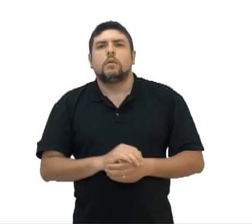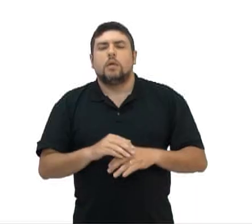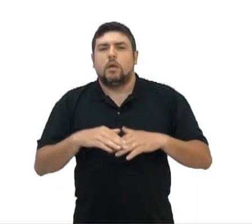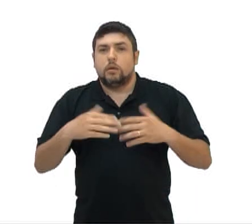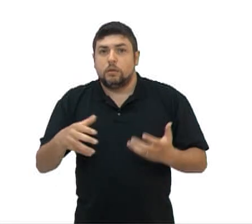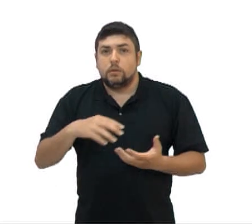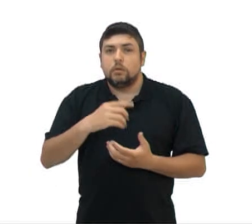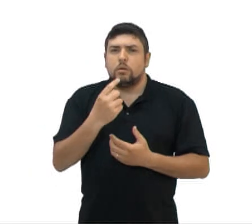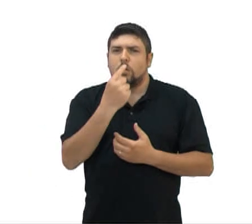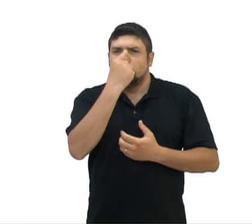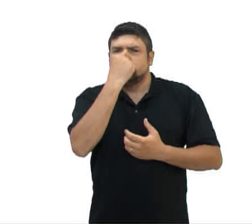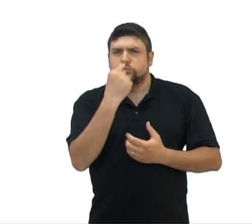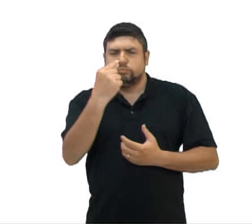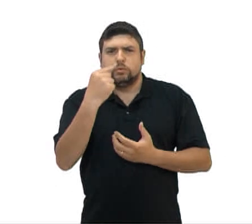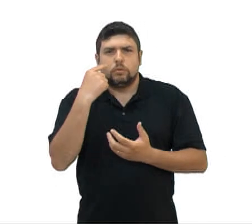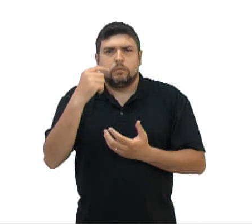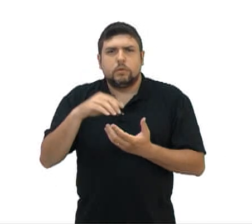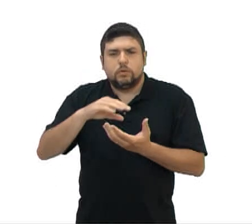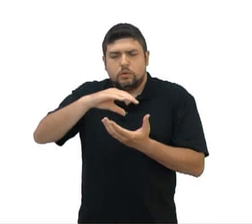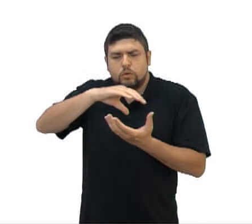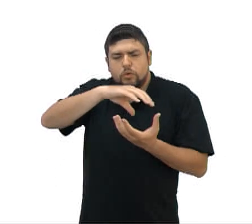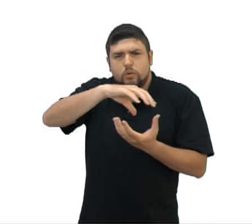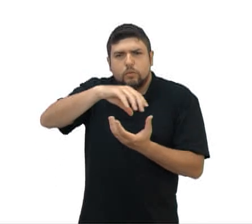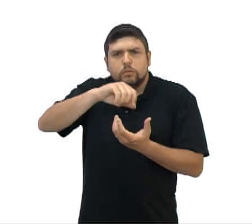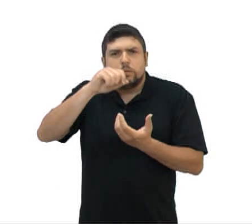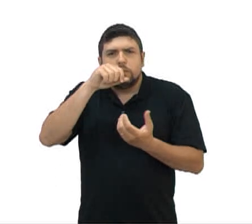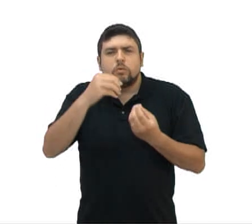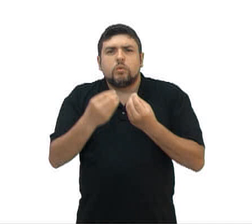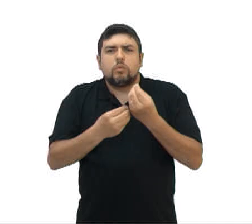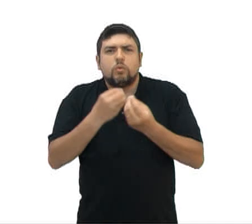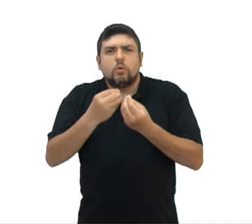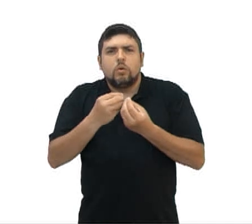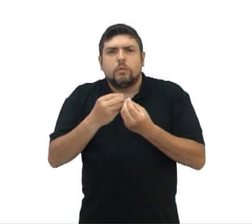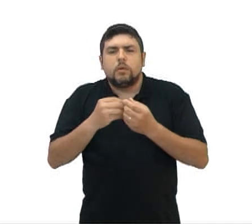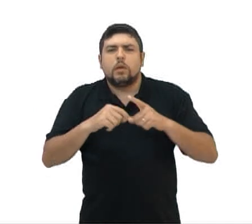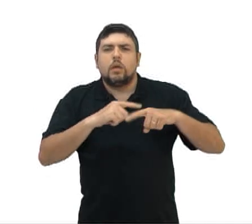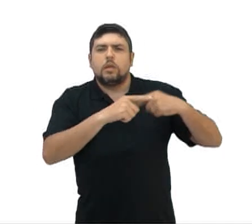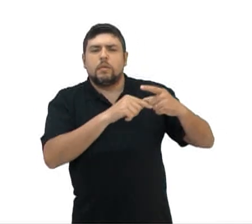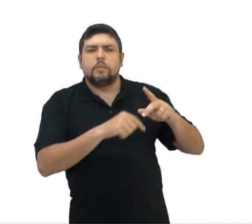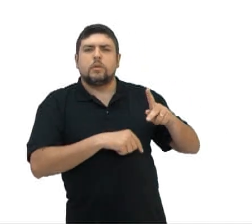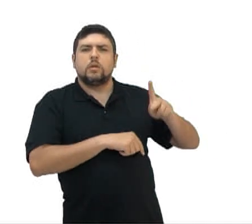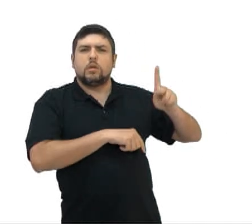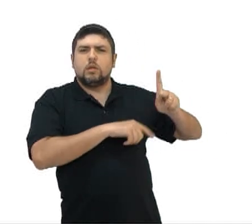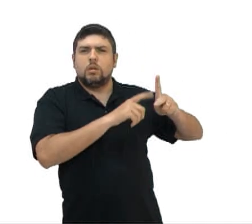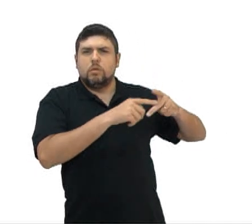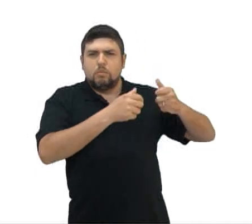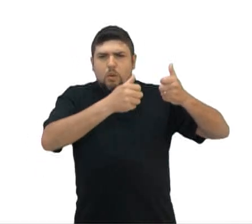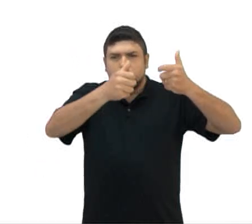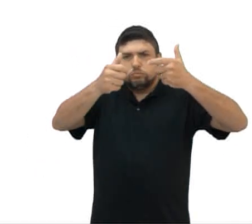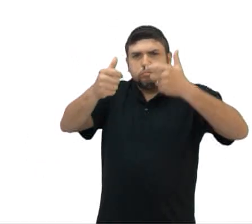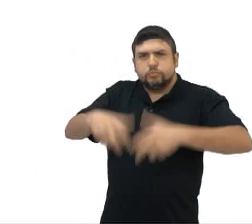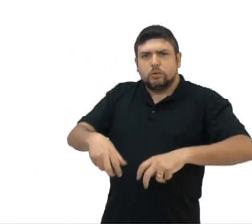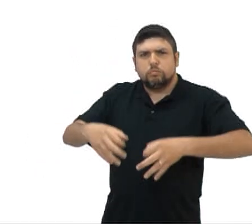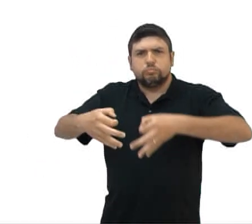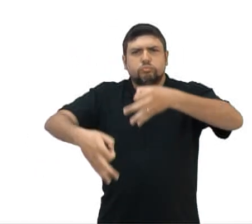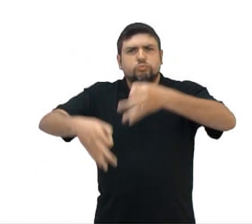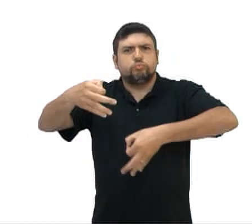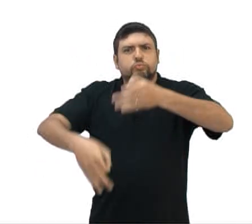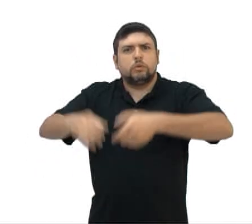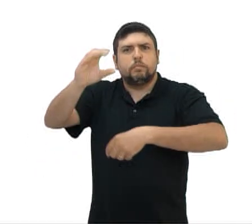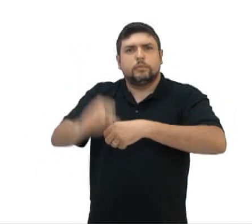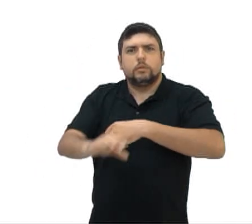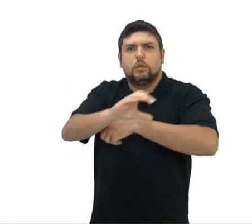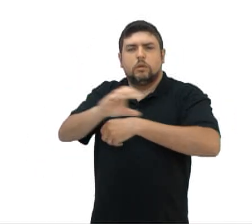Galileu comprometeu-o, já que, católico, teve que explicar sua teoria a um tribunal da Inquisição. Então, essa